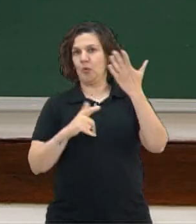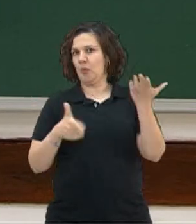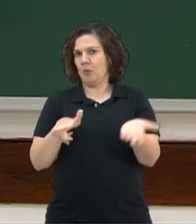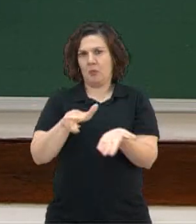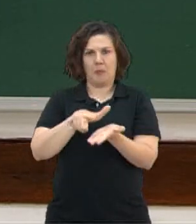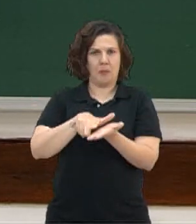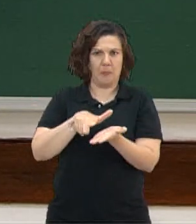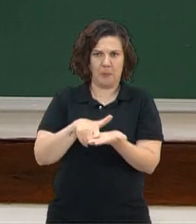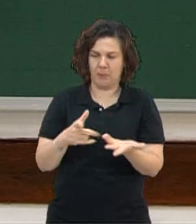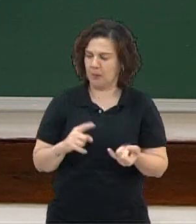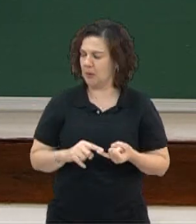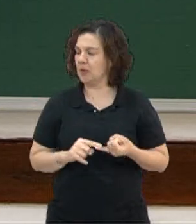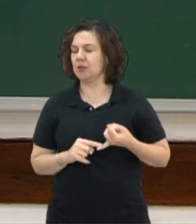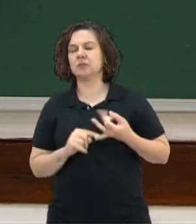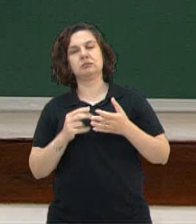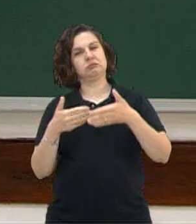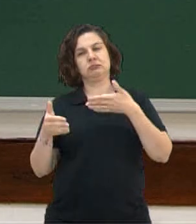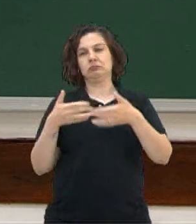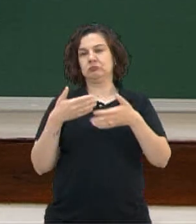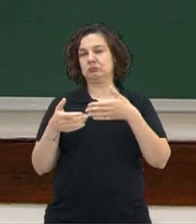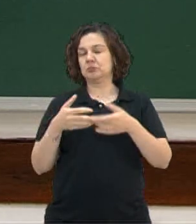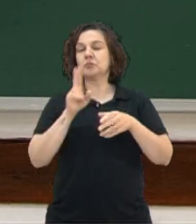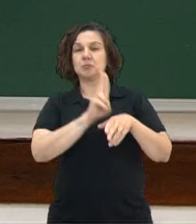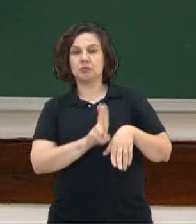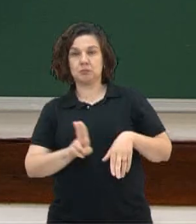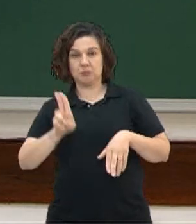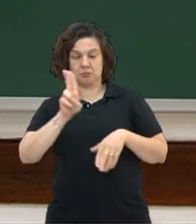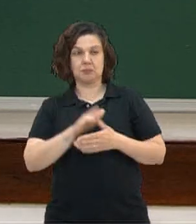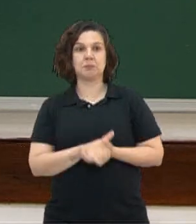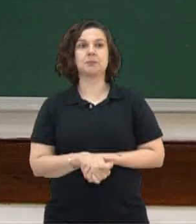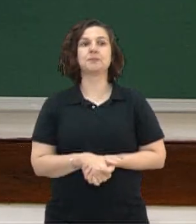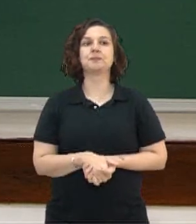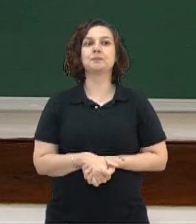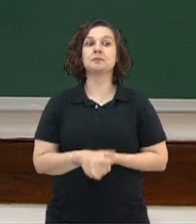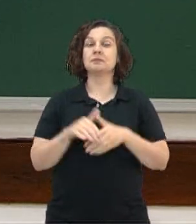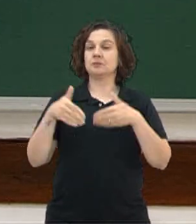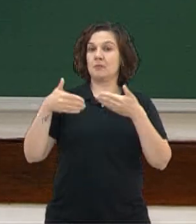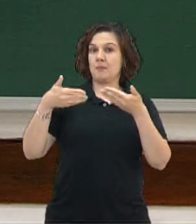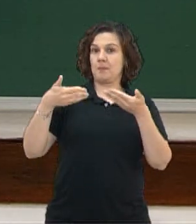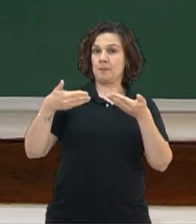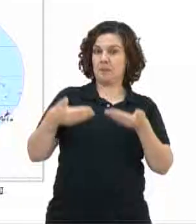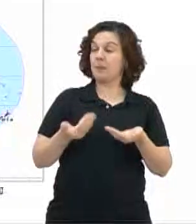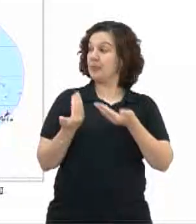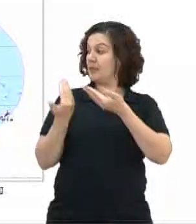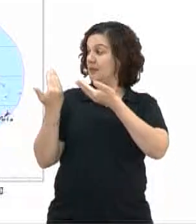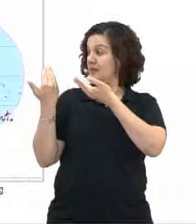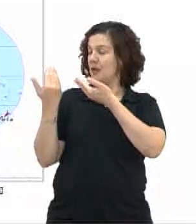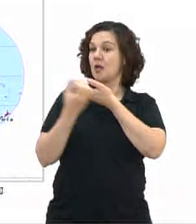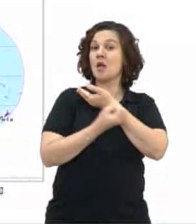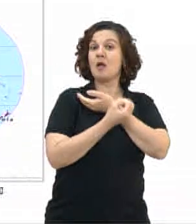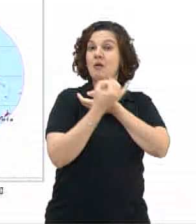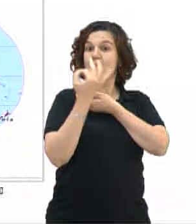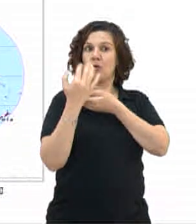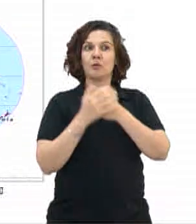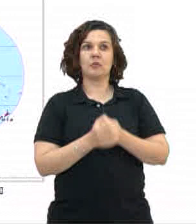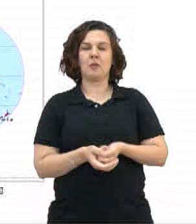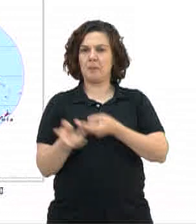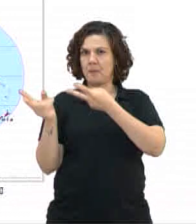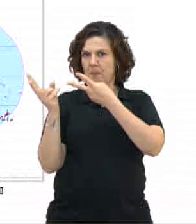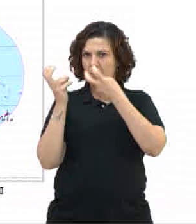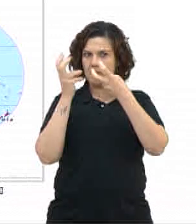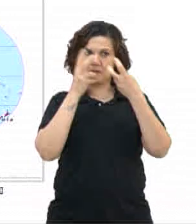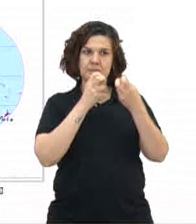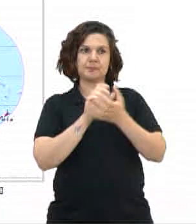de papel, seja qualquer outro instrumento a ser utilizado. Aqui, eu trago para você algumas imagens. Observa com